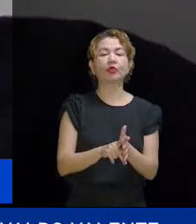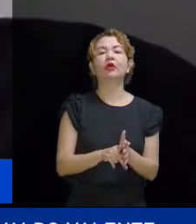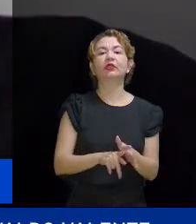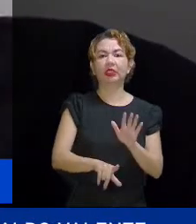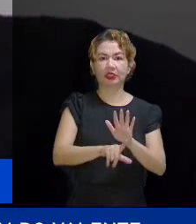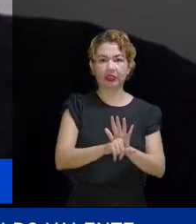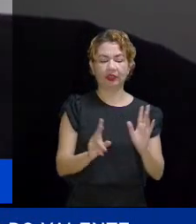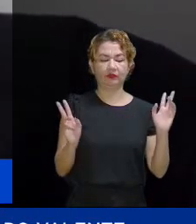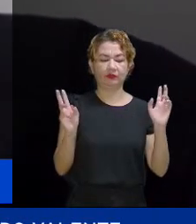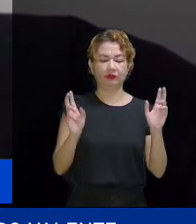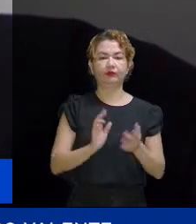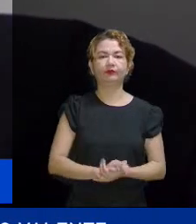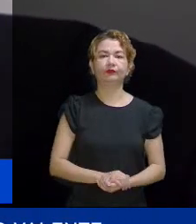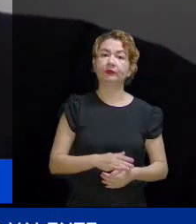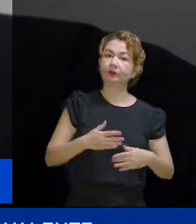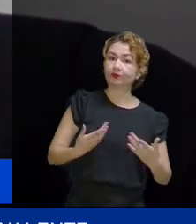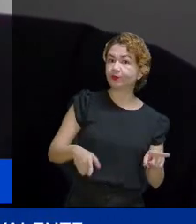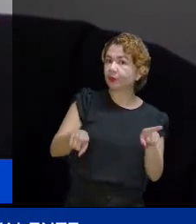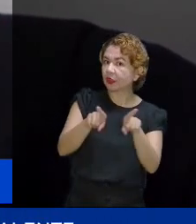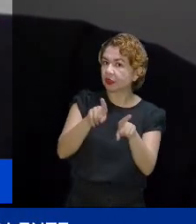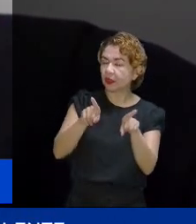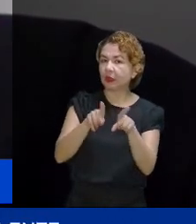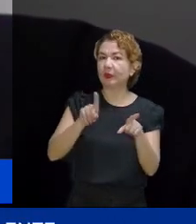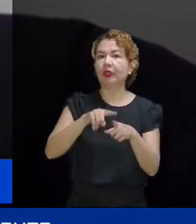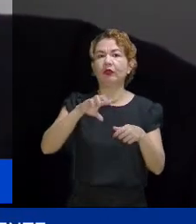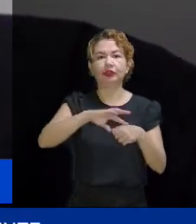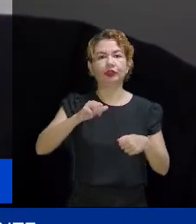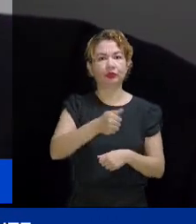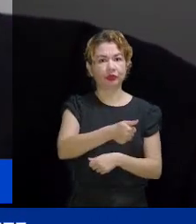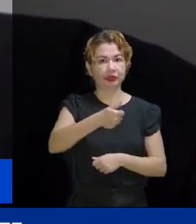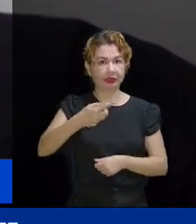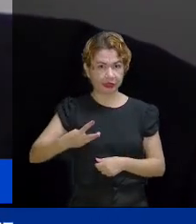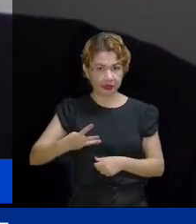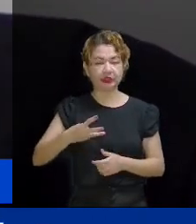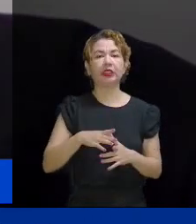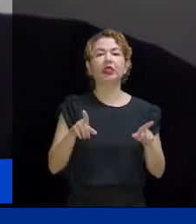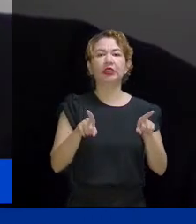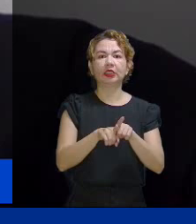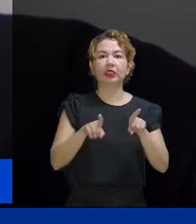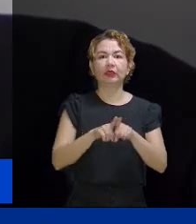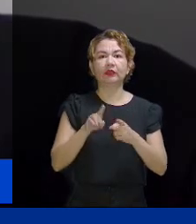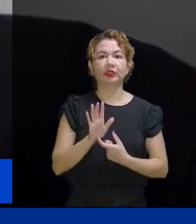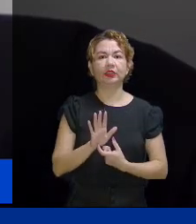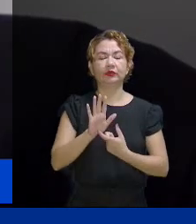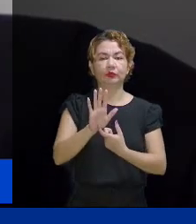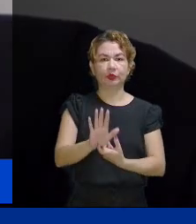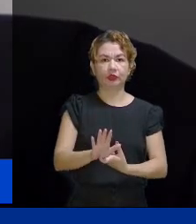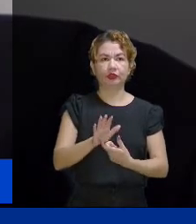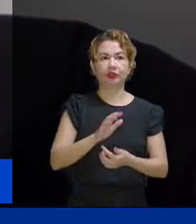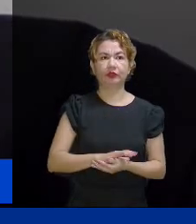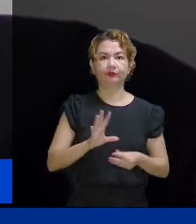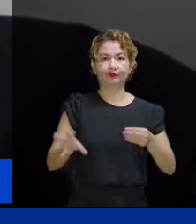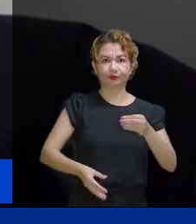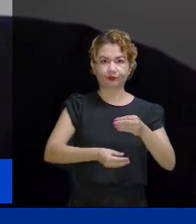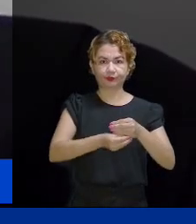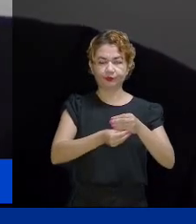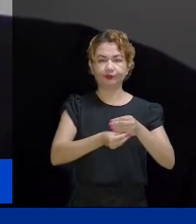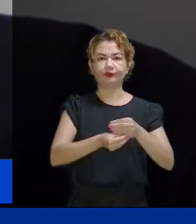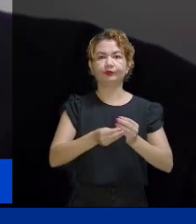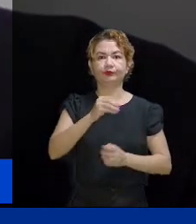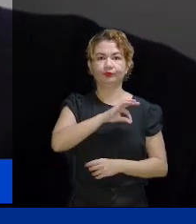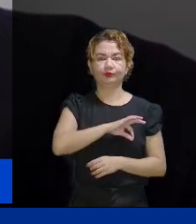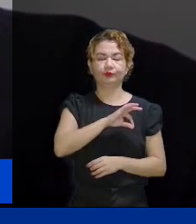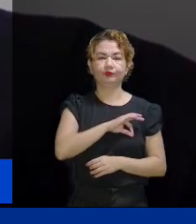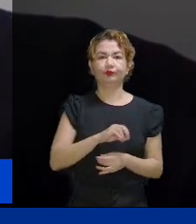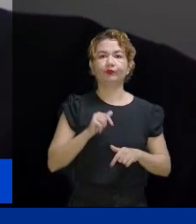aspas. Além disso, o artigo 13 da mesma lei prevê que a gratificação de atividade